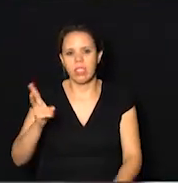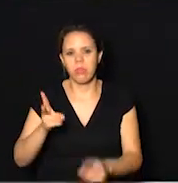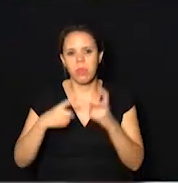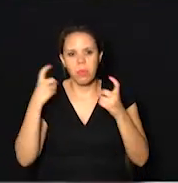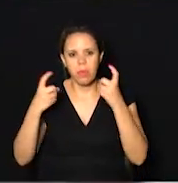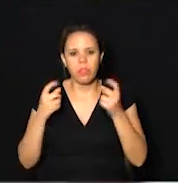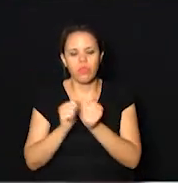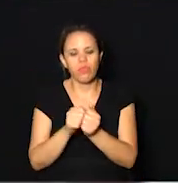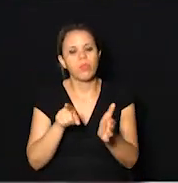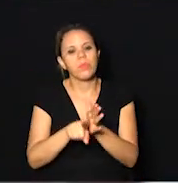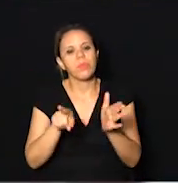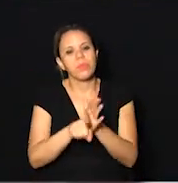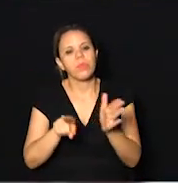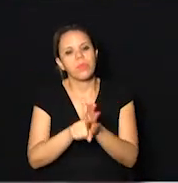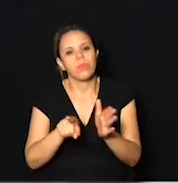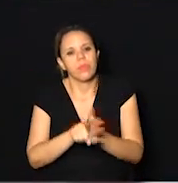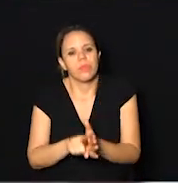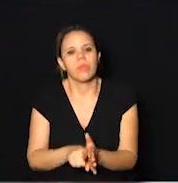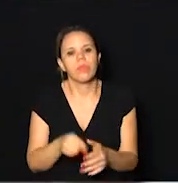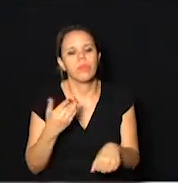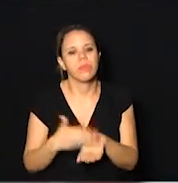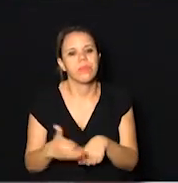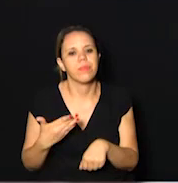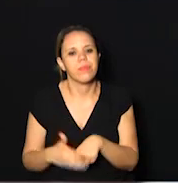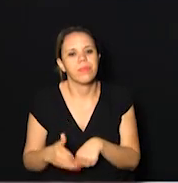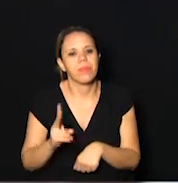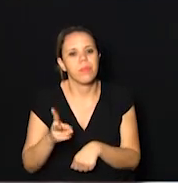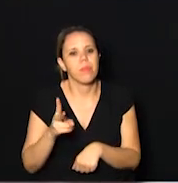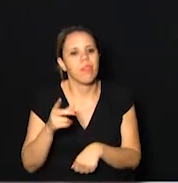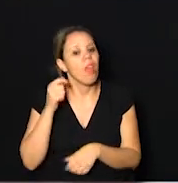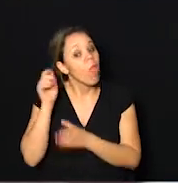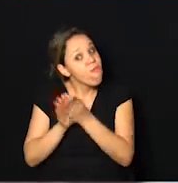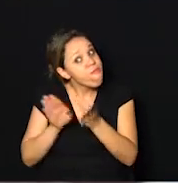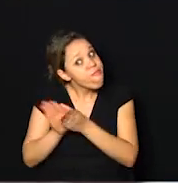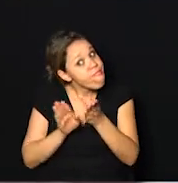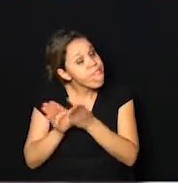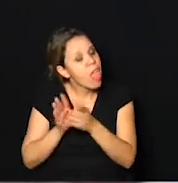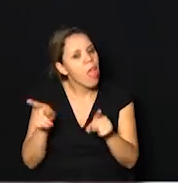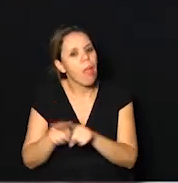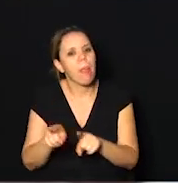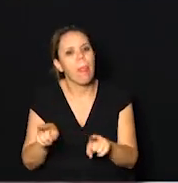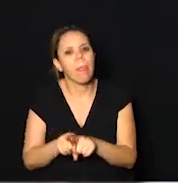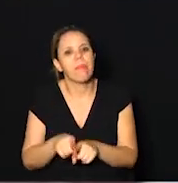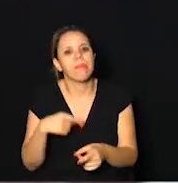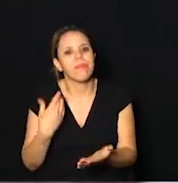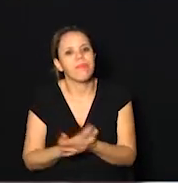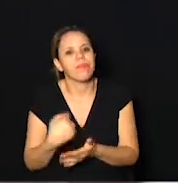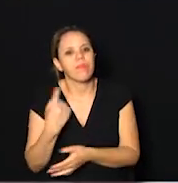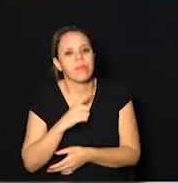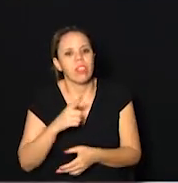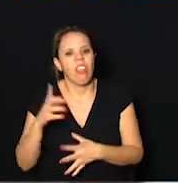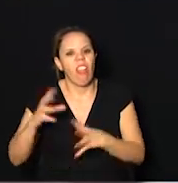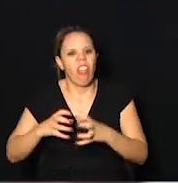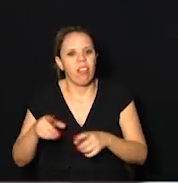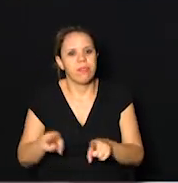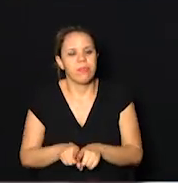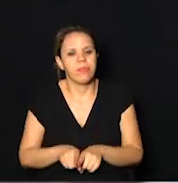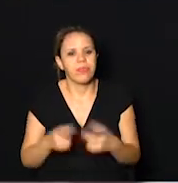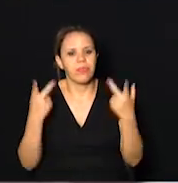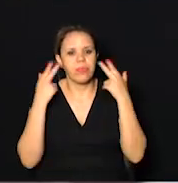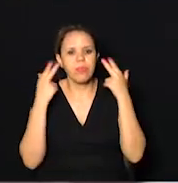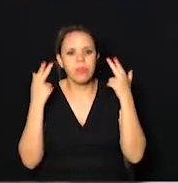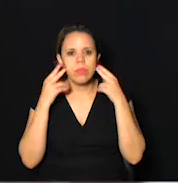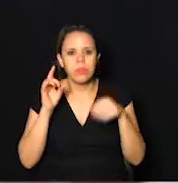nosso lado perguntando todos os treinos está sempre puxando a orelha também até a gente já teve uns uns arranca-rabo